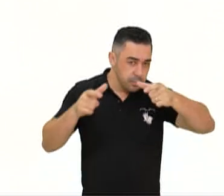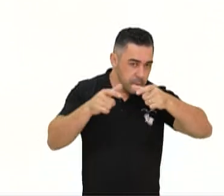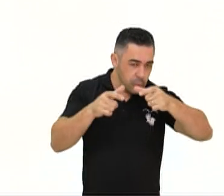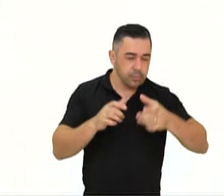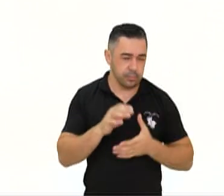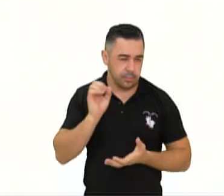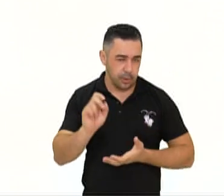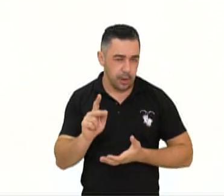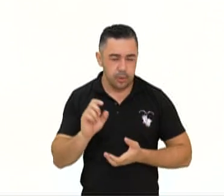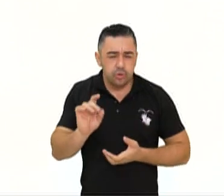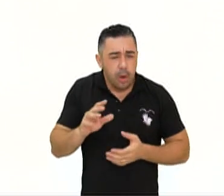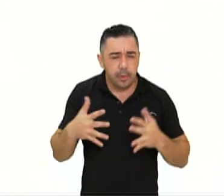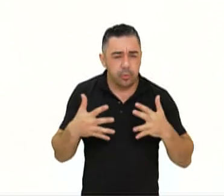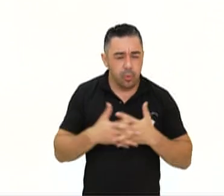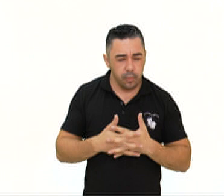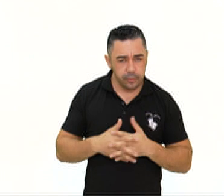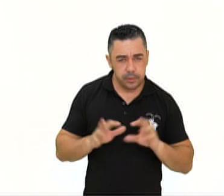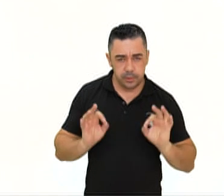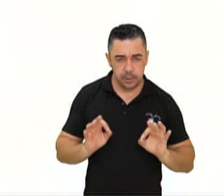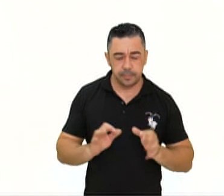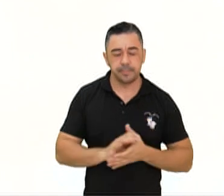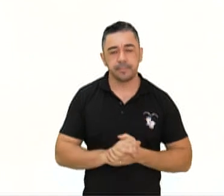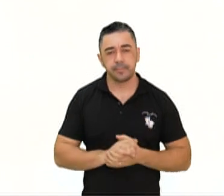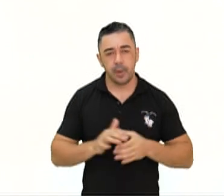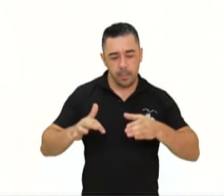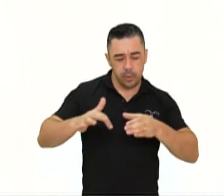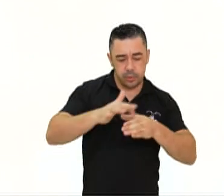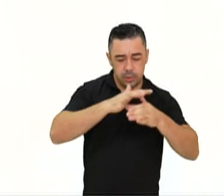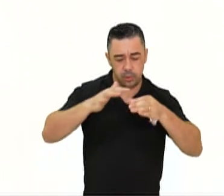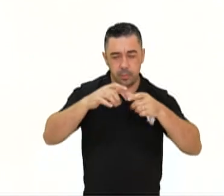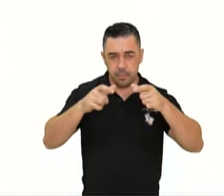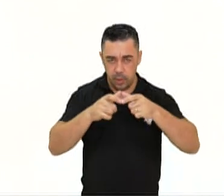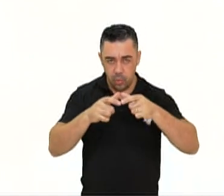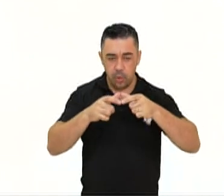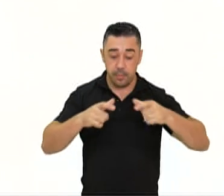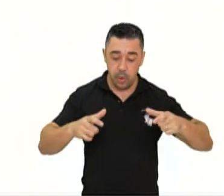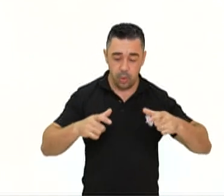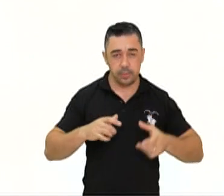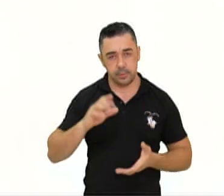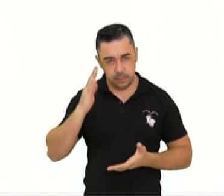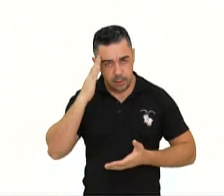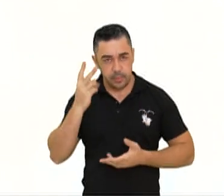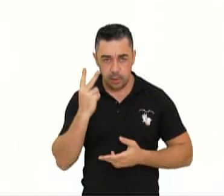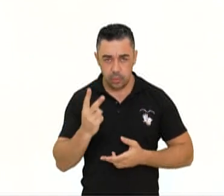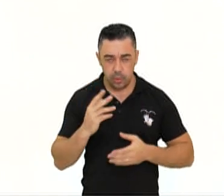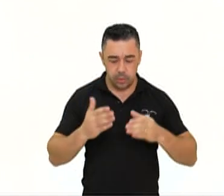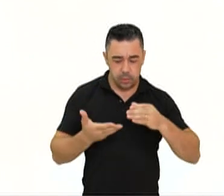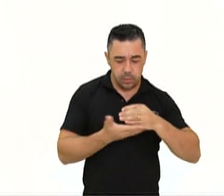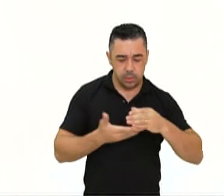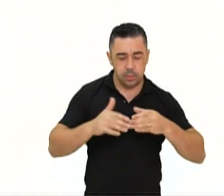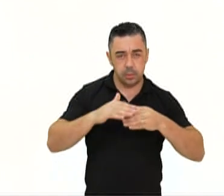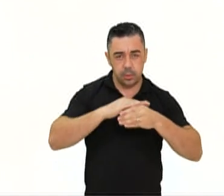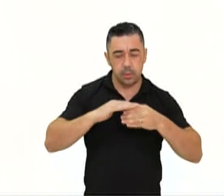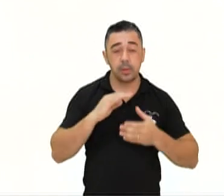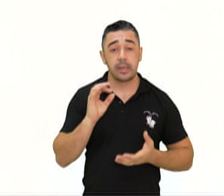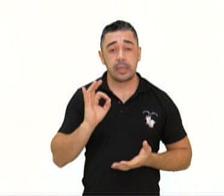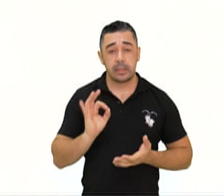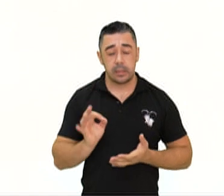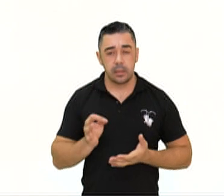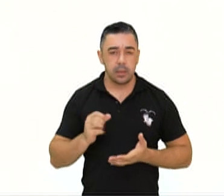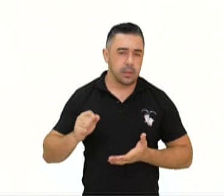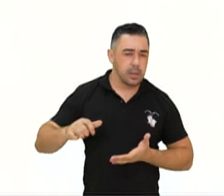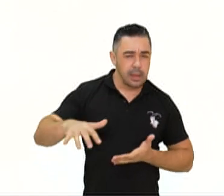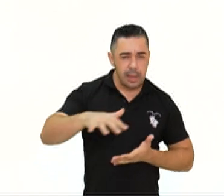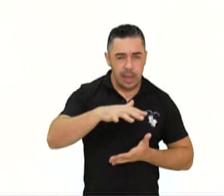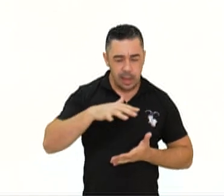menor, da base menor, do círculo menor. R maiúsculo, a área delimitada